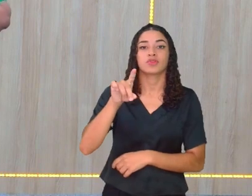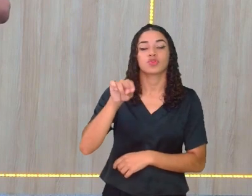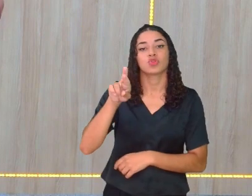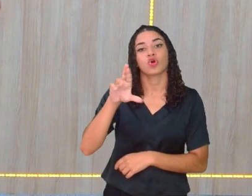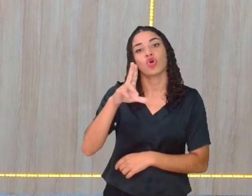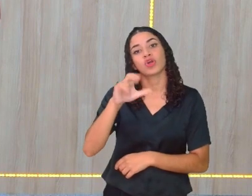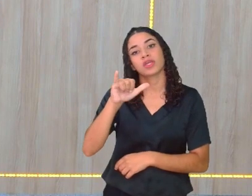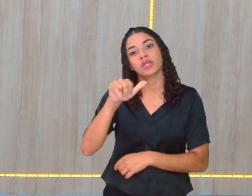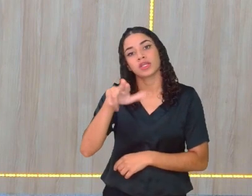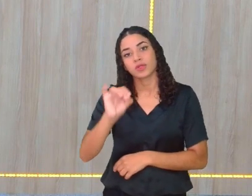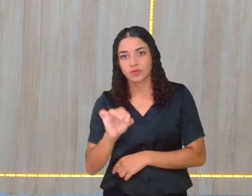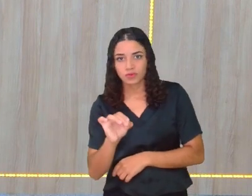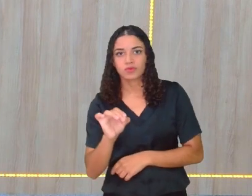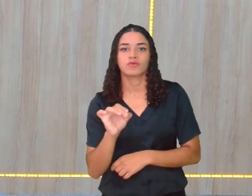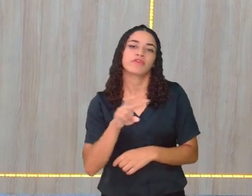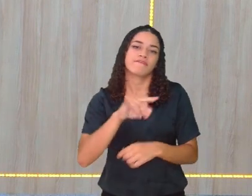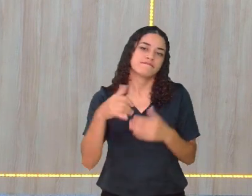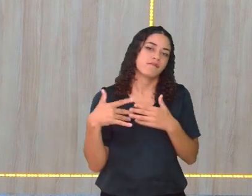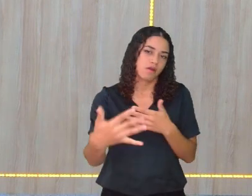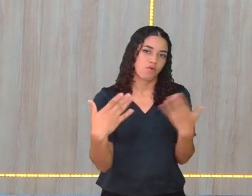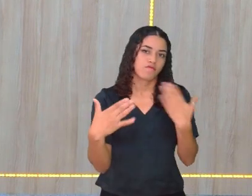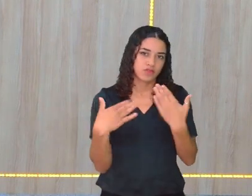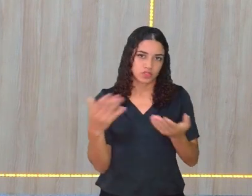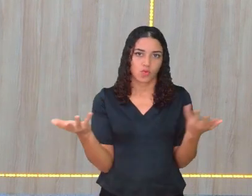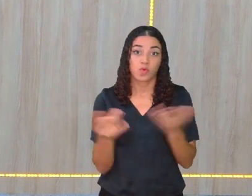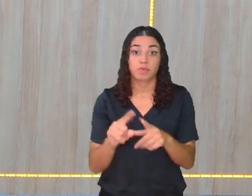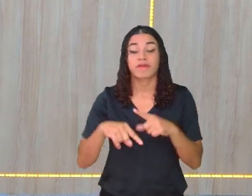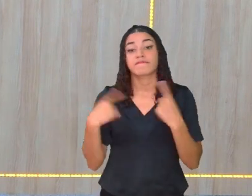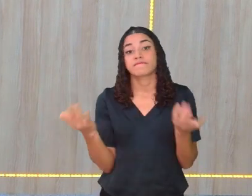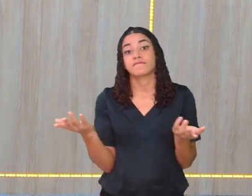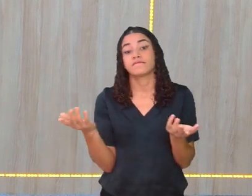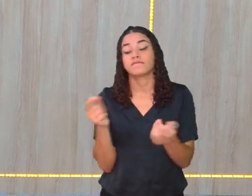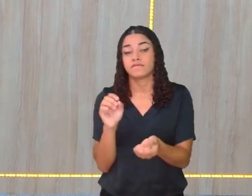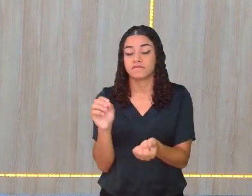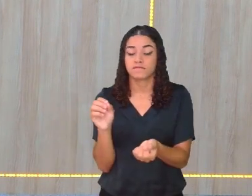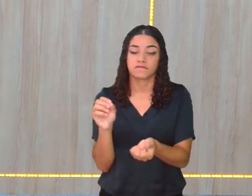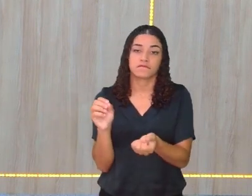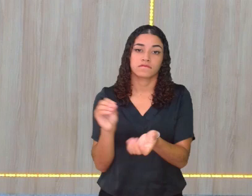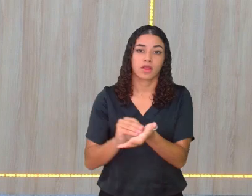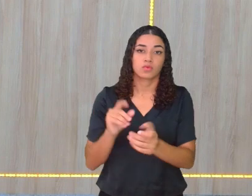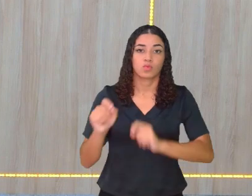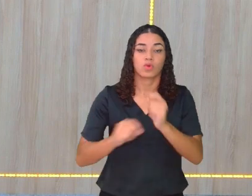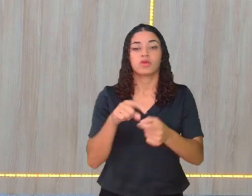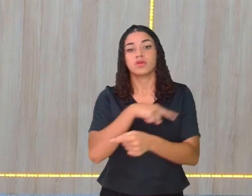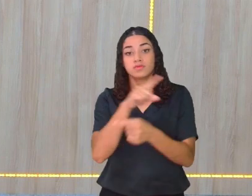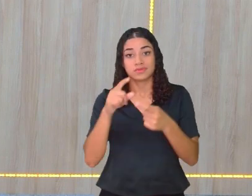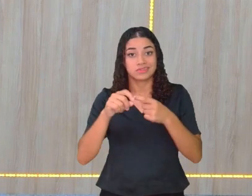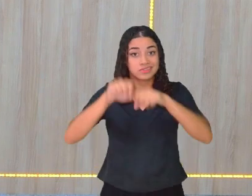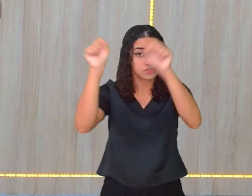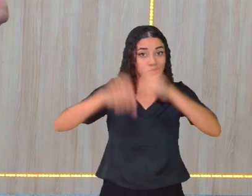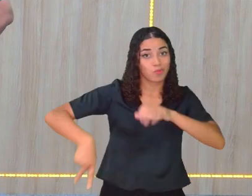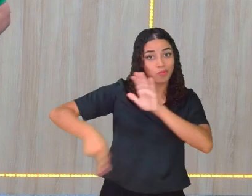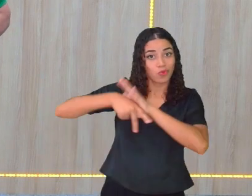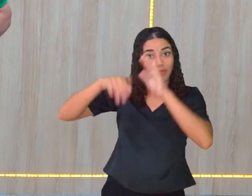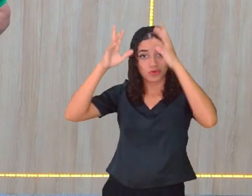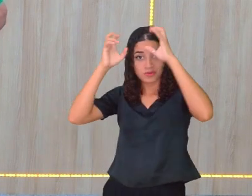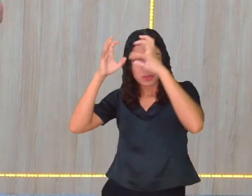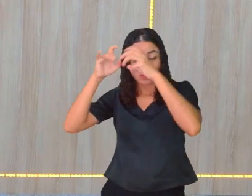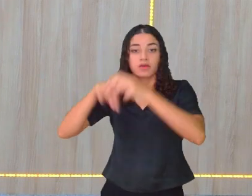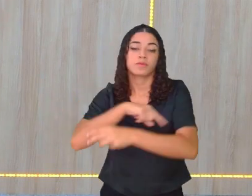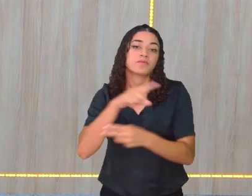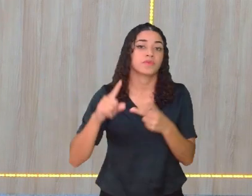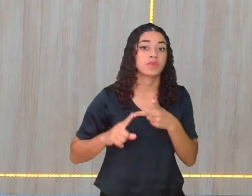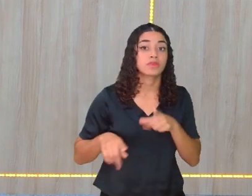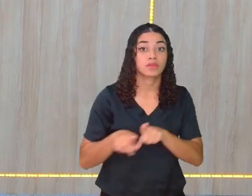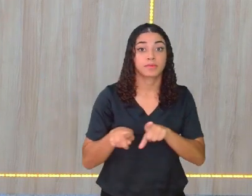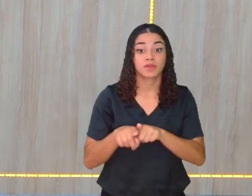hoje. Mas ainda está faltando a gente trabalhar o sistema nervoso e o sistema reprodutor. Lembrando que o sistema